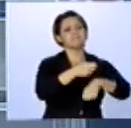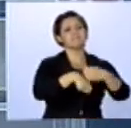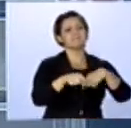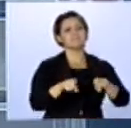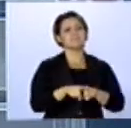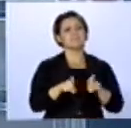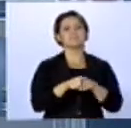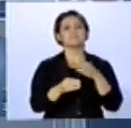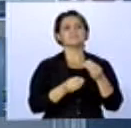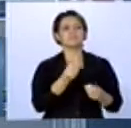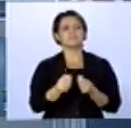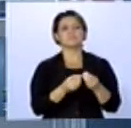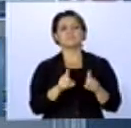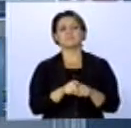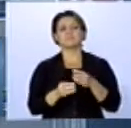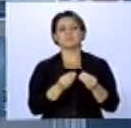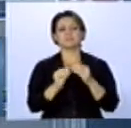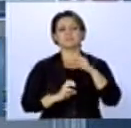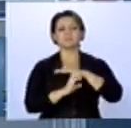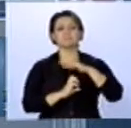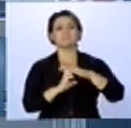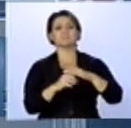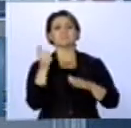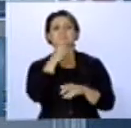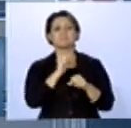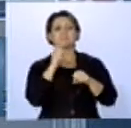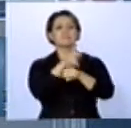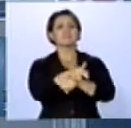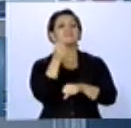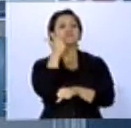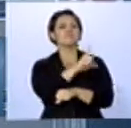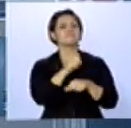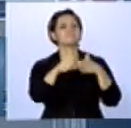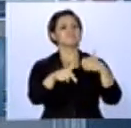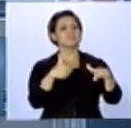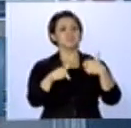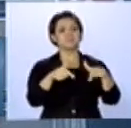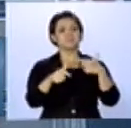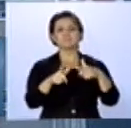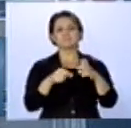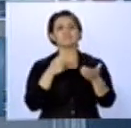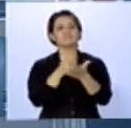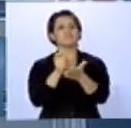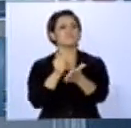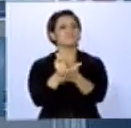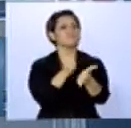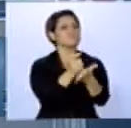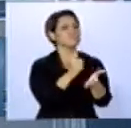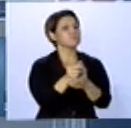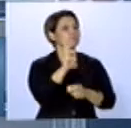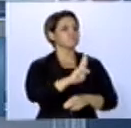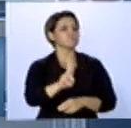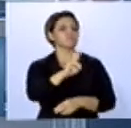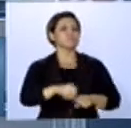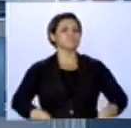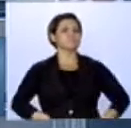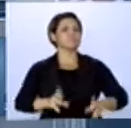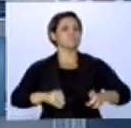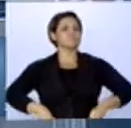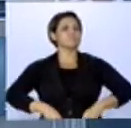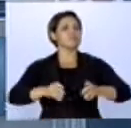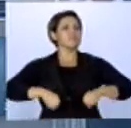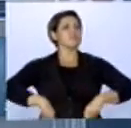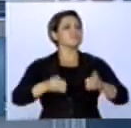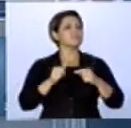gera enfim empregos muitas pessoas são envolvidas e consome bilhões de reais como foi muito bem exposto nas